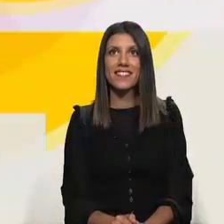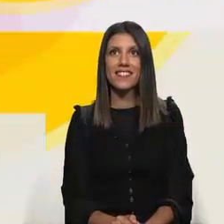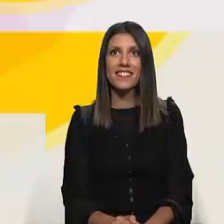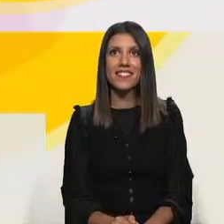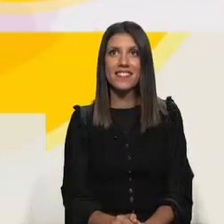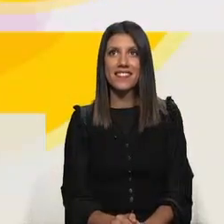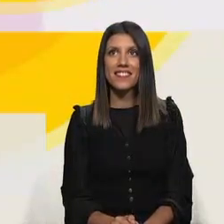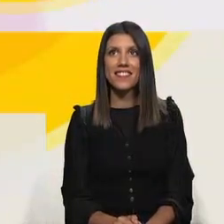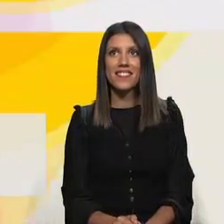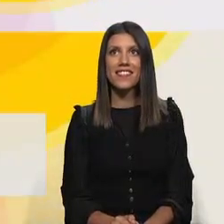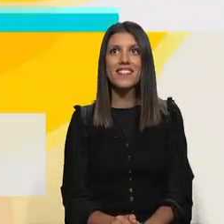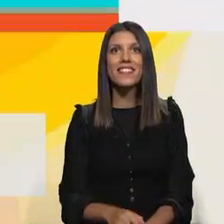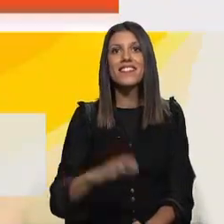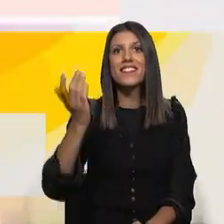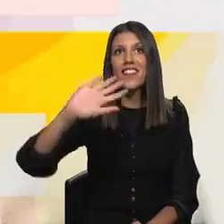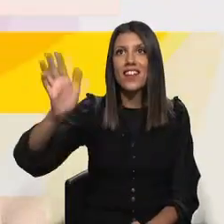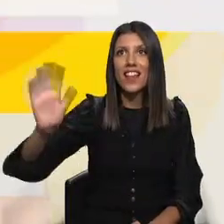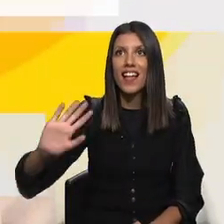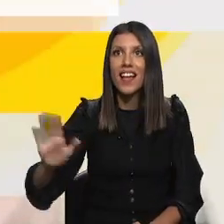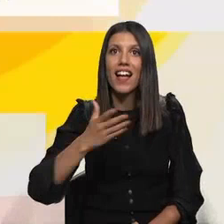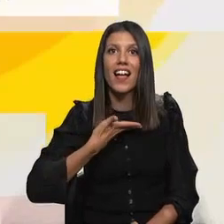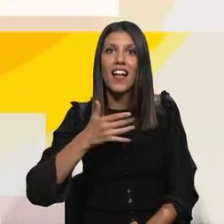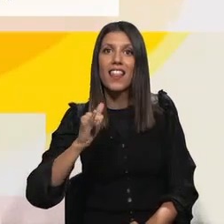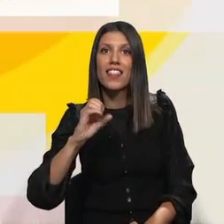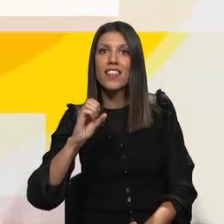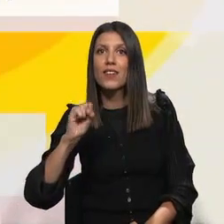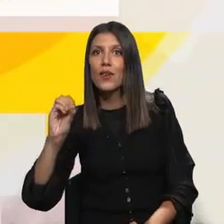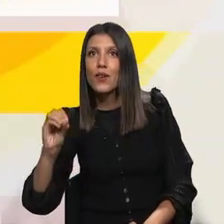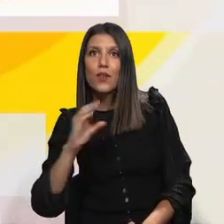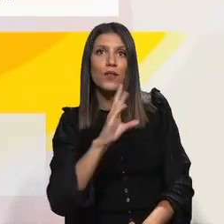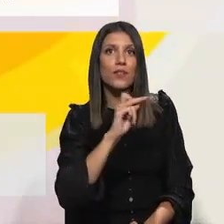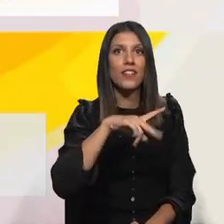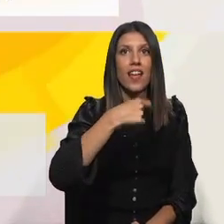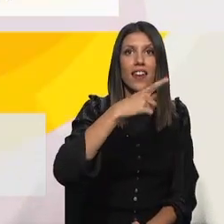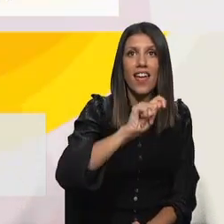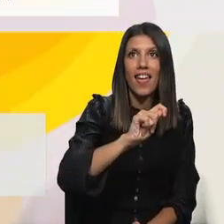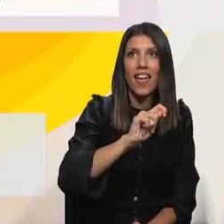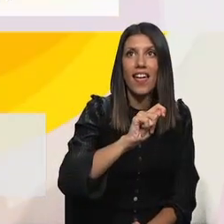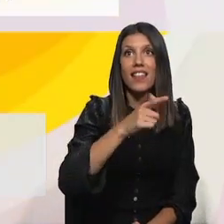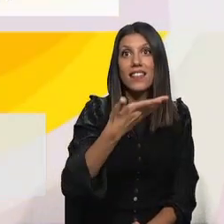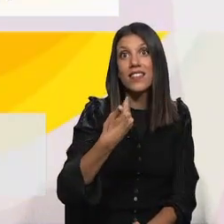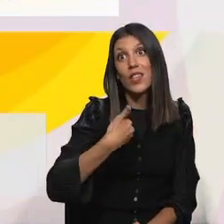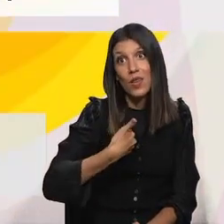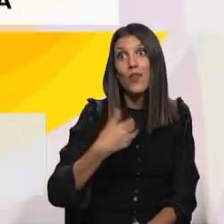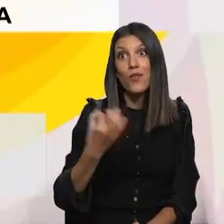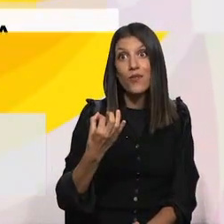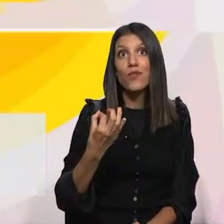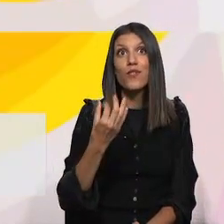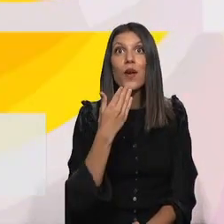Olá, RTP. Sou o Diogo, esteja a net. Sou responsável pelo pedido